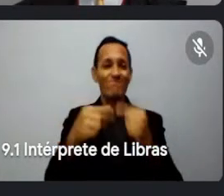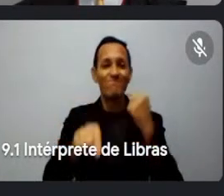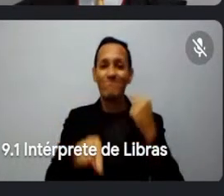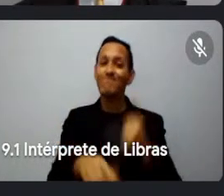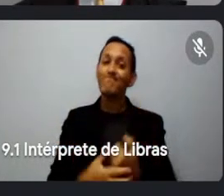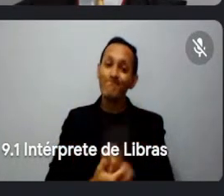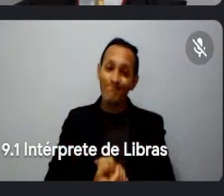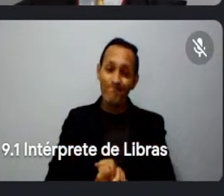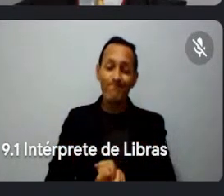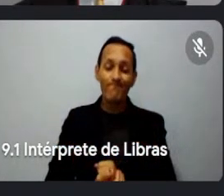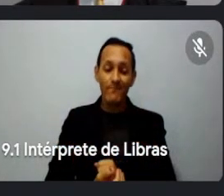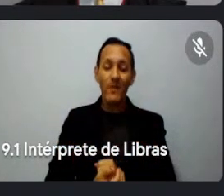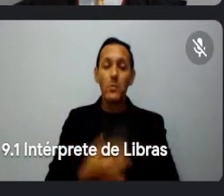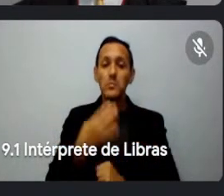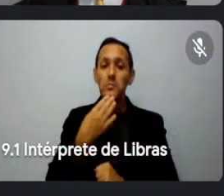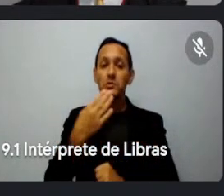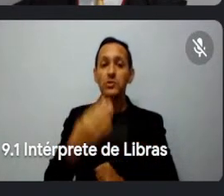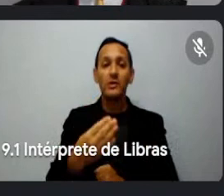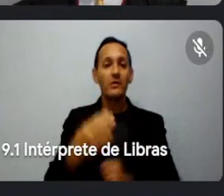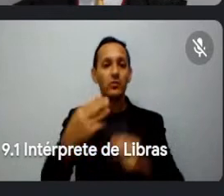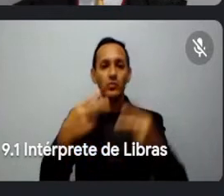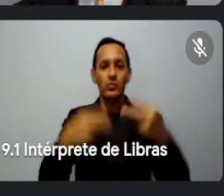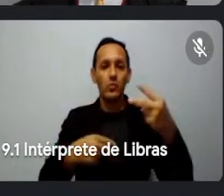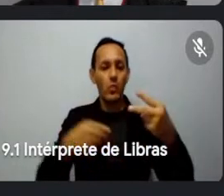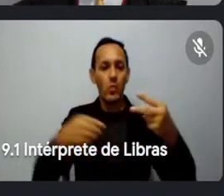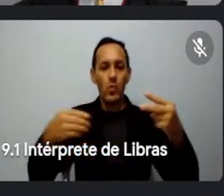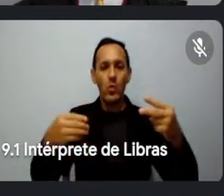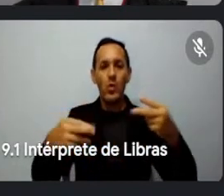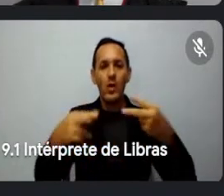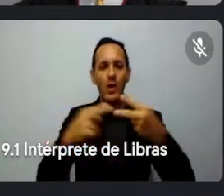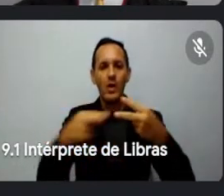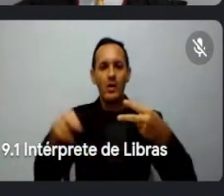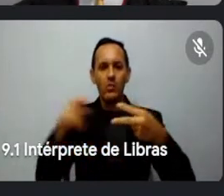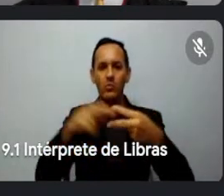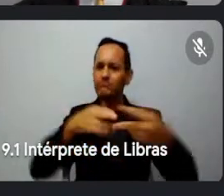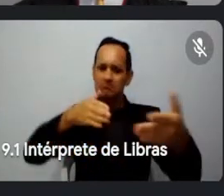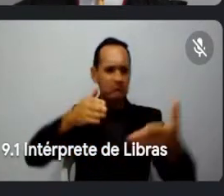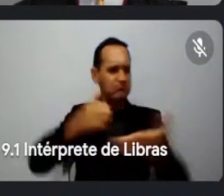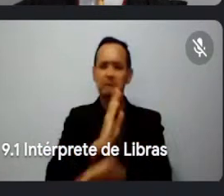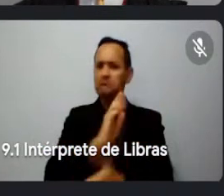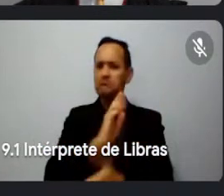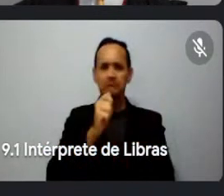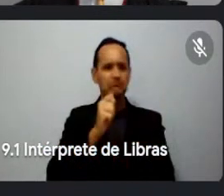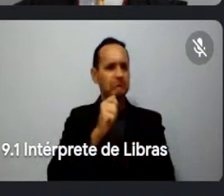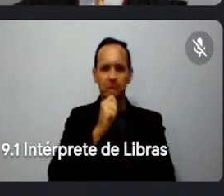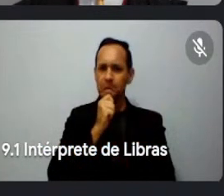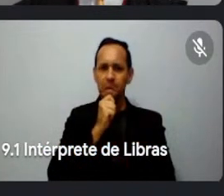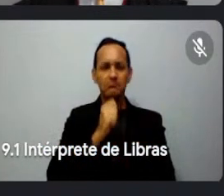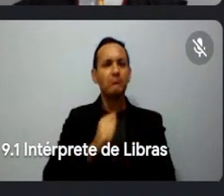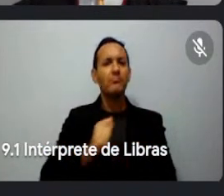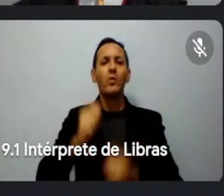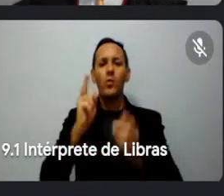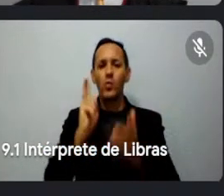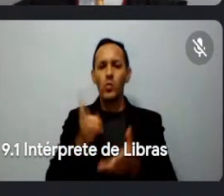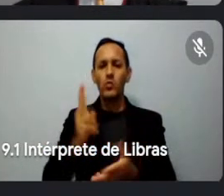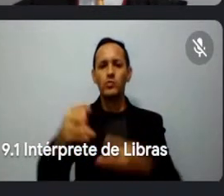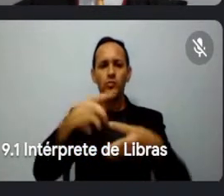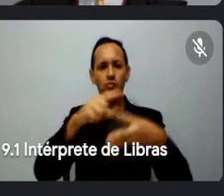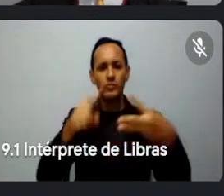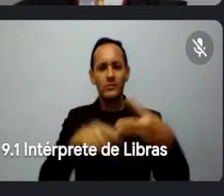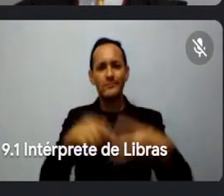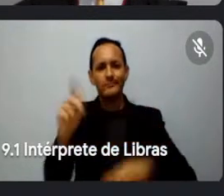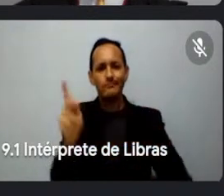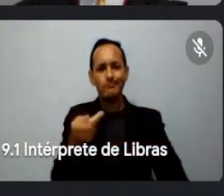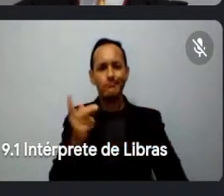do recurso e negar-lhe provimento mantendo a sentença que desaprovou as contas de André Miguel Ribeiro dos Santos e